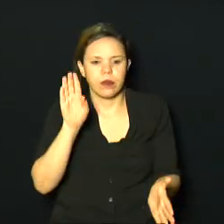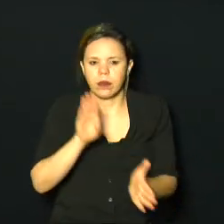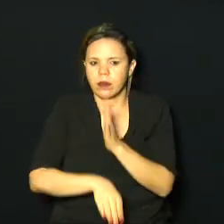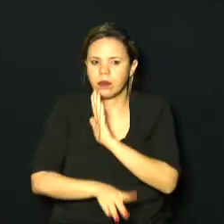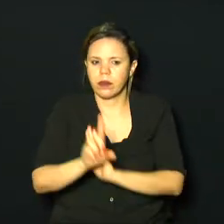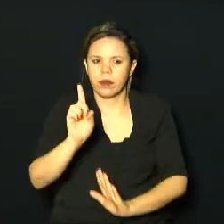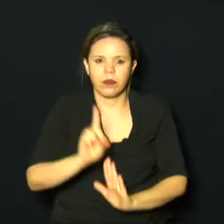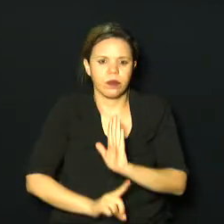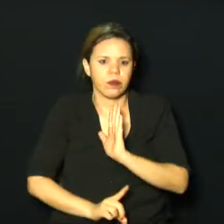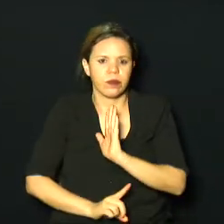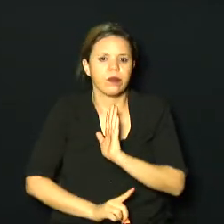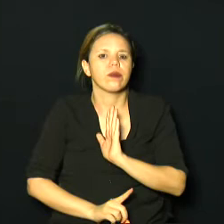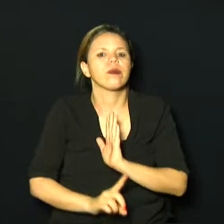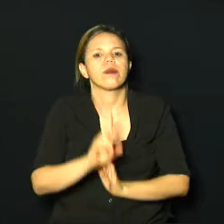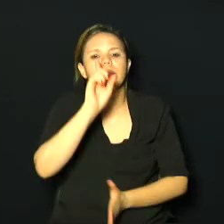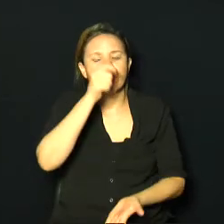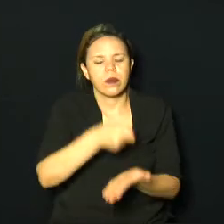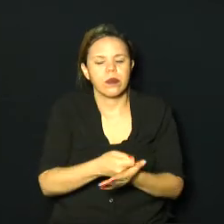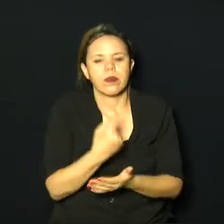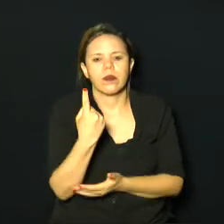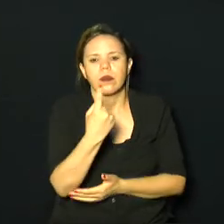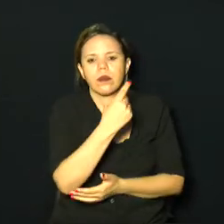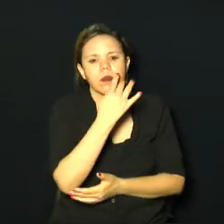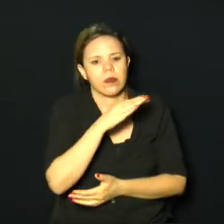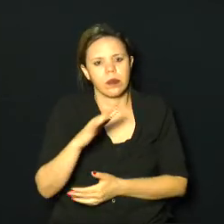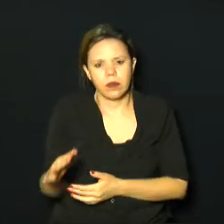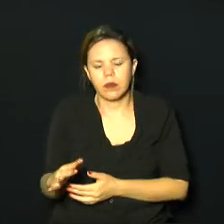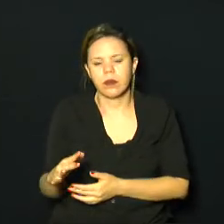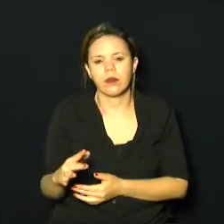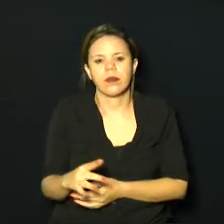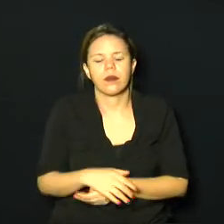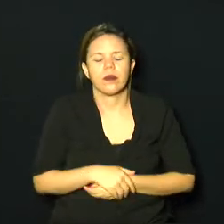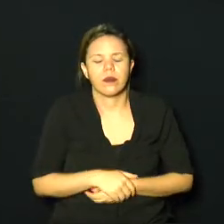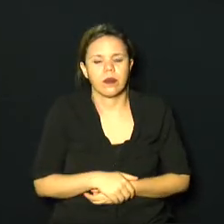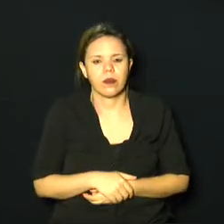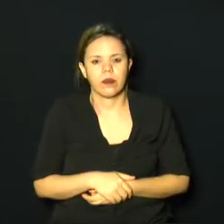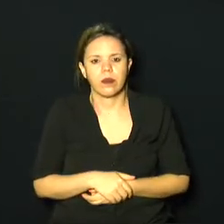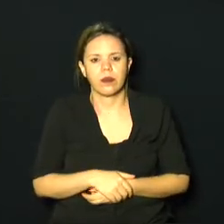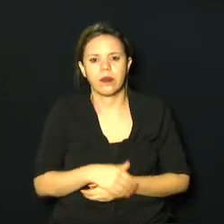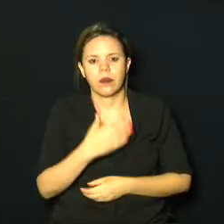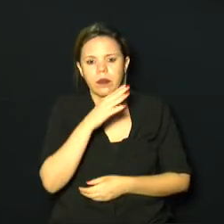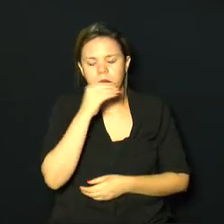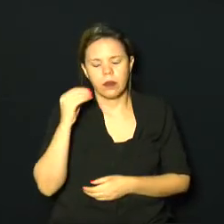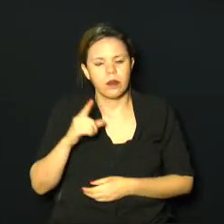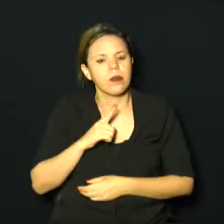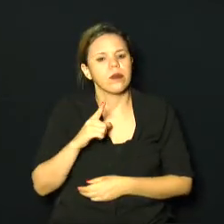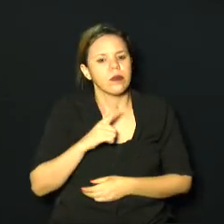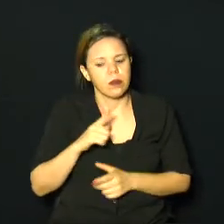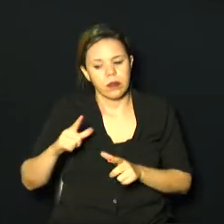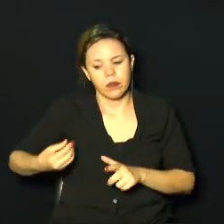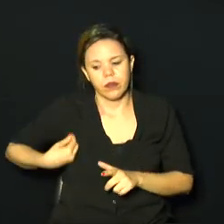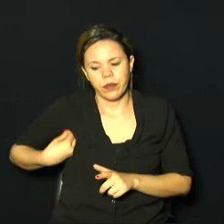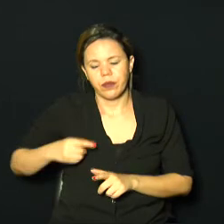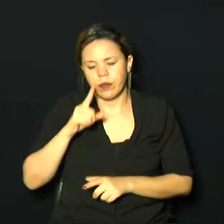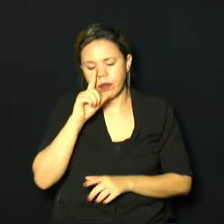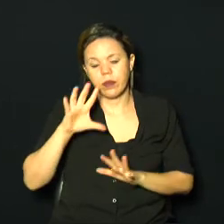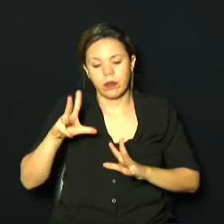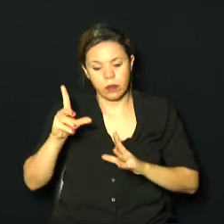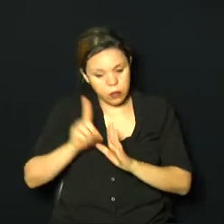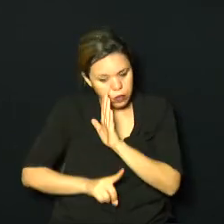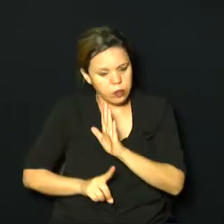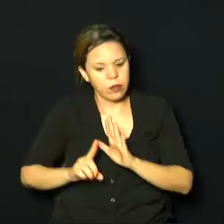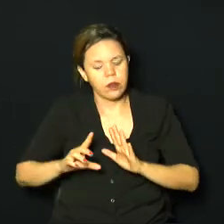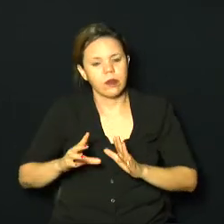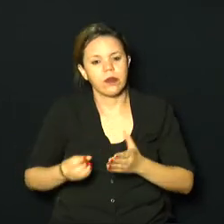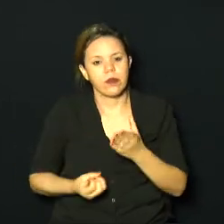direitos, garantir que cada criança e adolescente em situação de vulnerabilidade tenha todos os seus direitos efetivados.